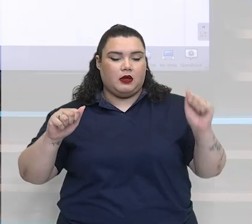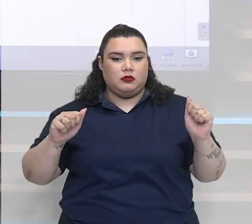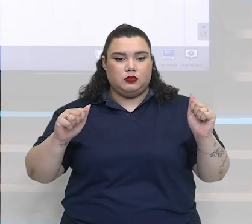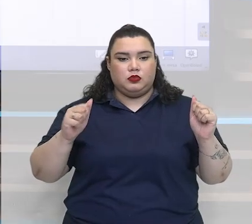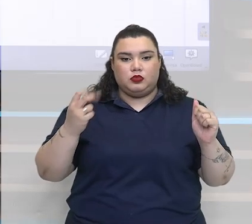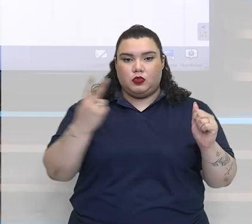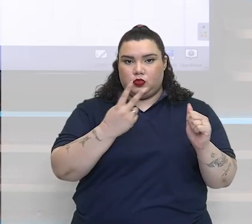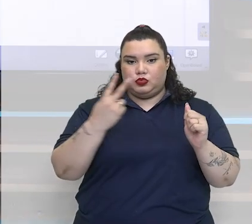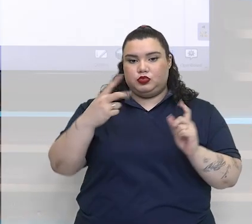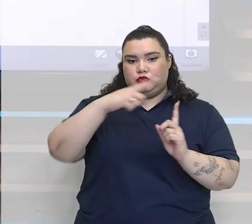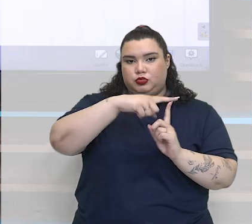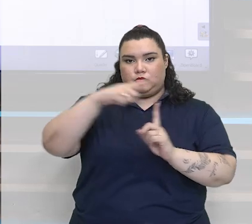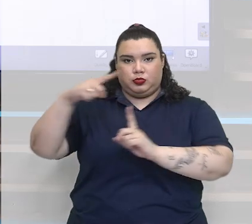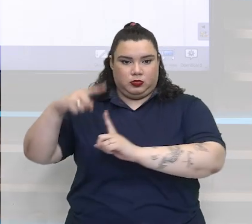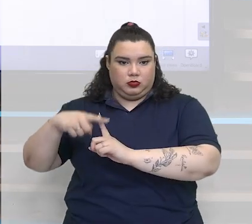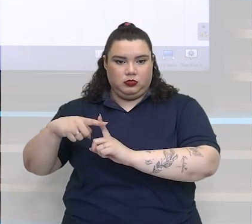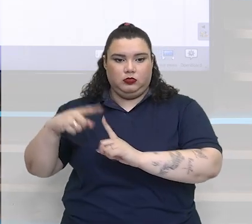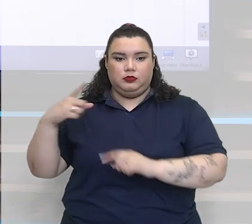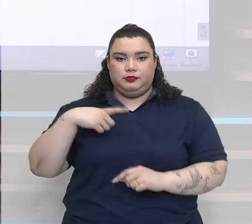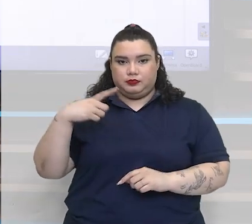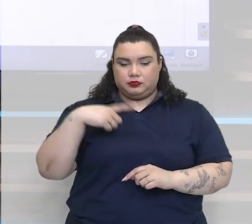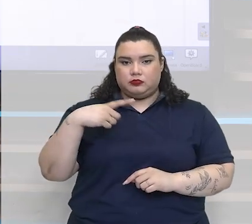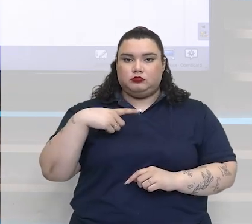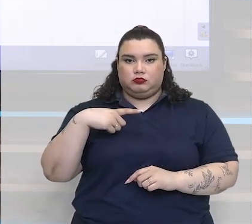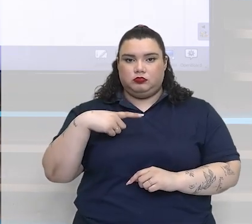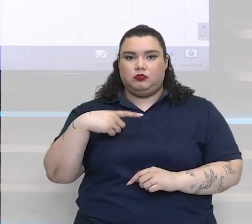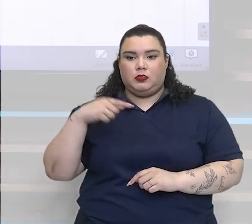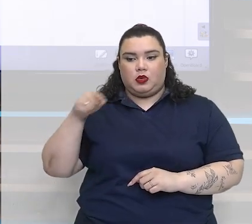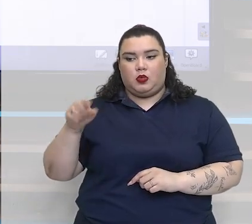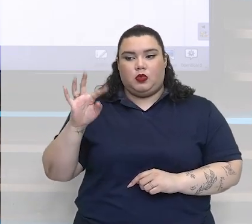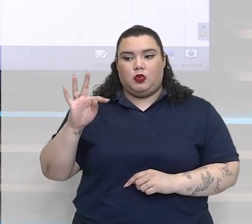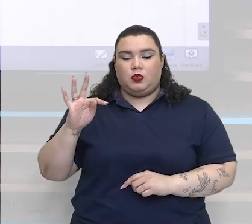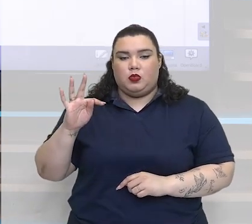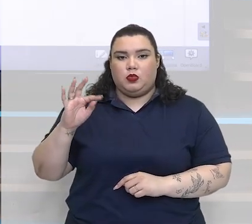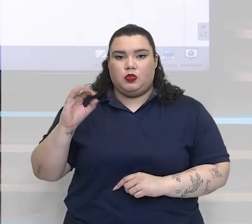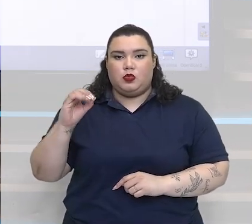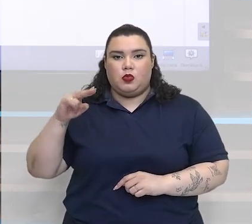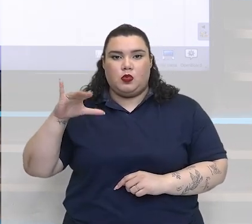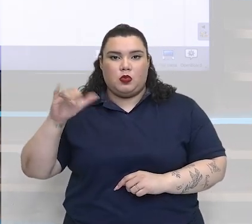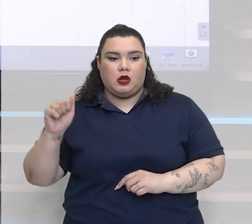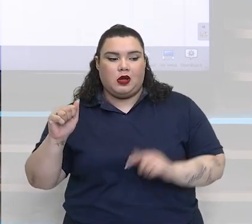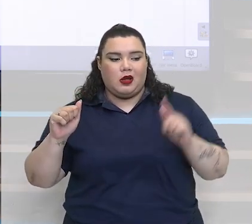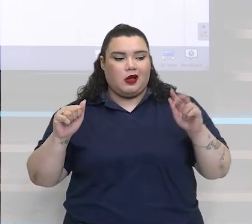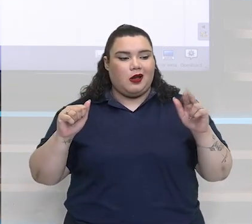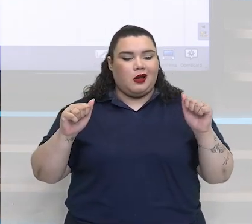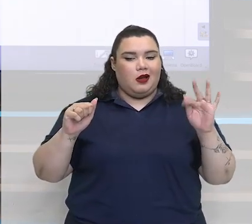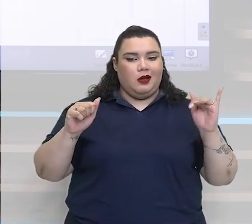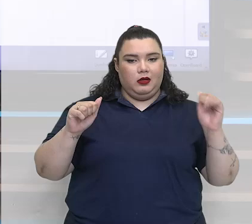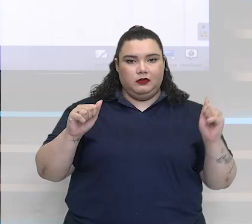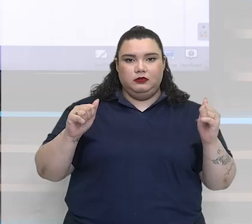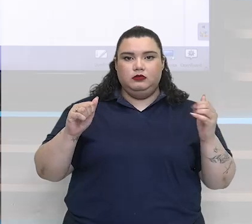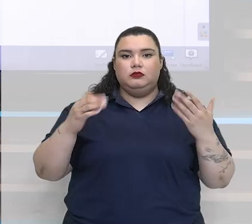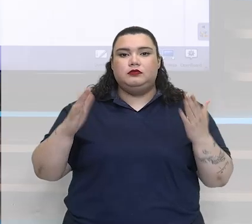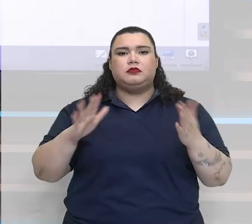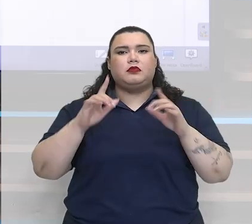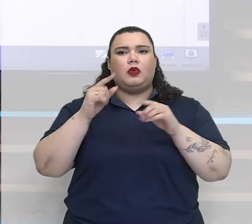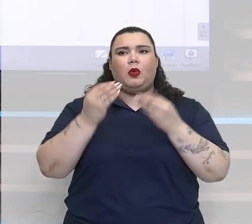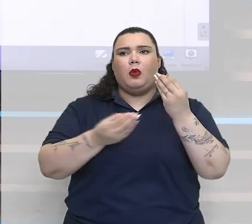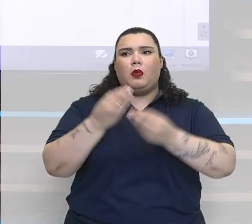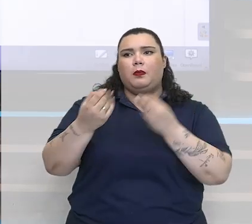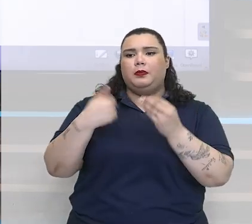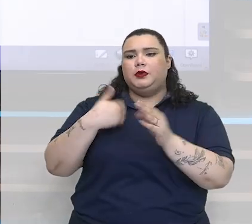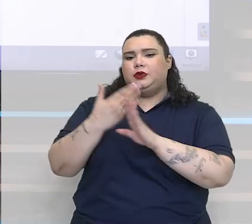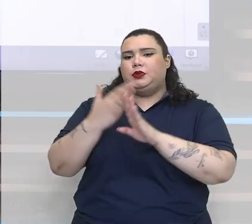temos acentuação gráfica e acentuação tônica. Ah, professora, mas como que eu vou identificar, como que eu